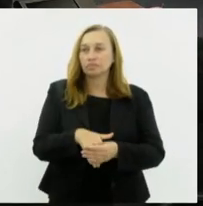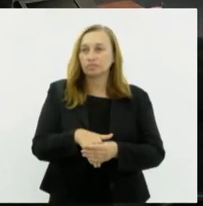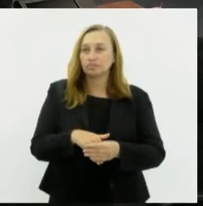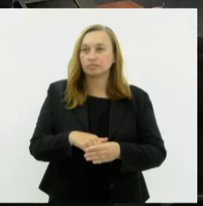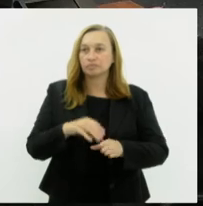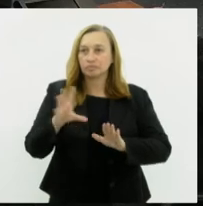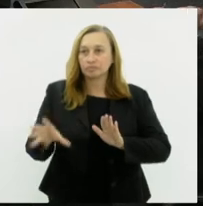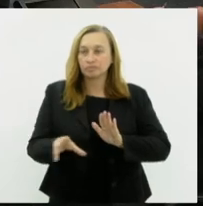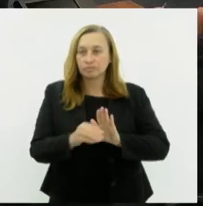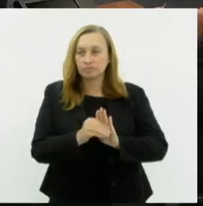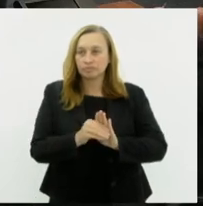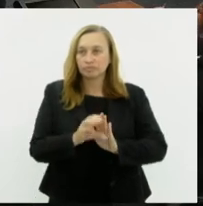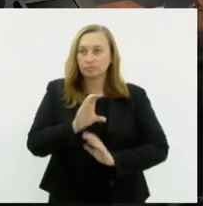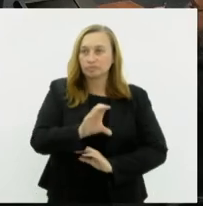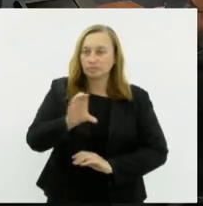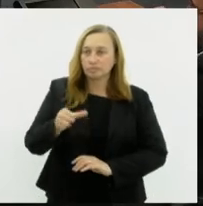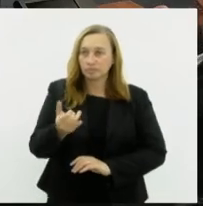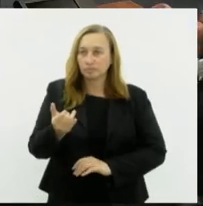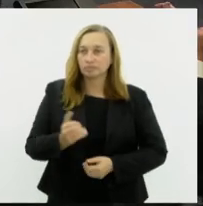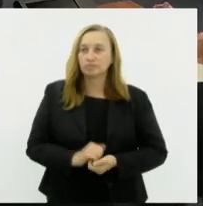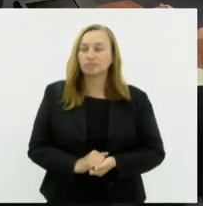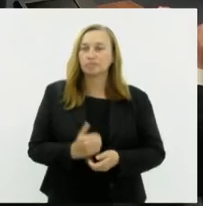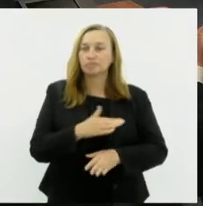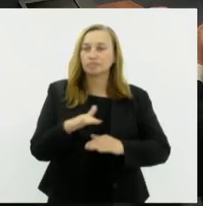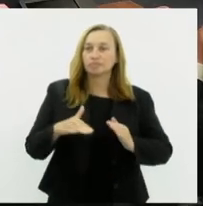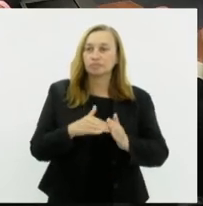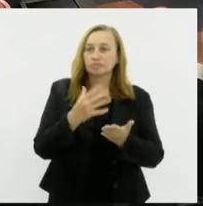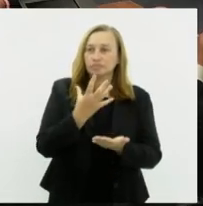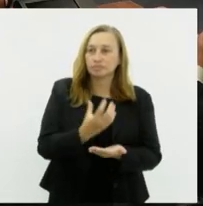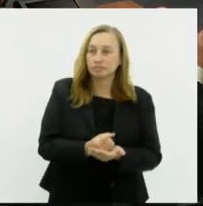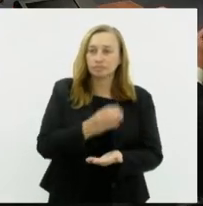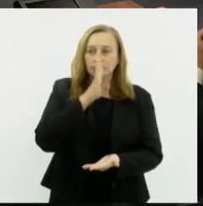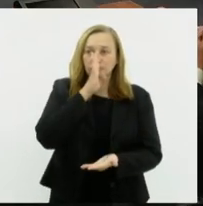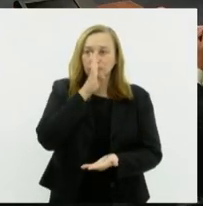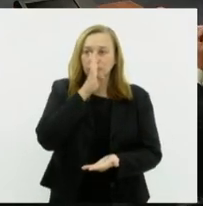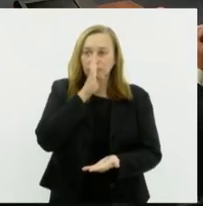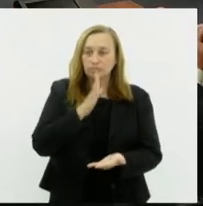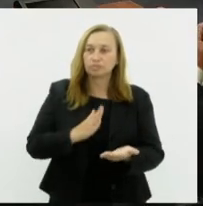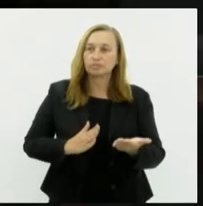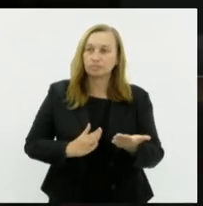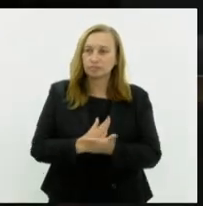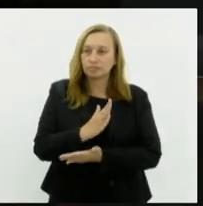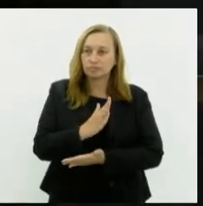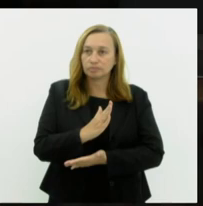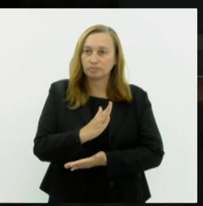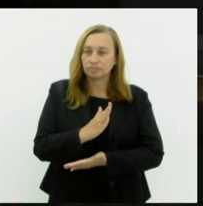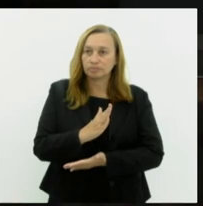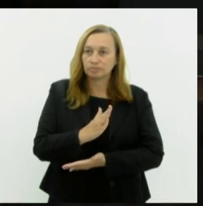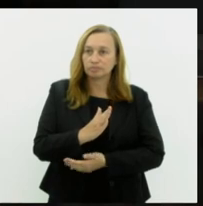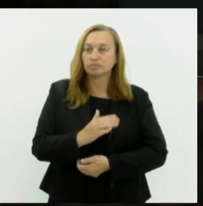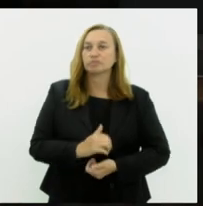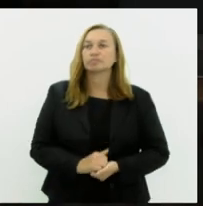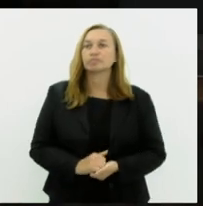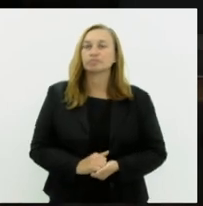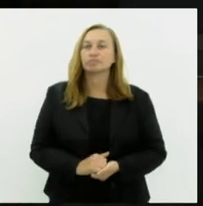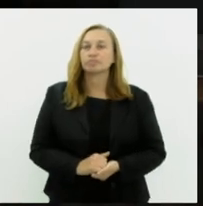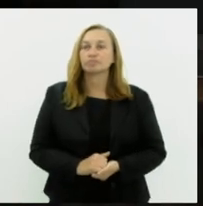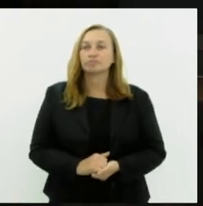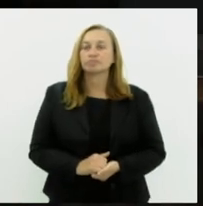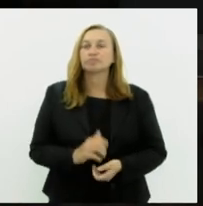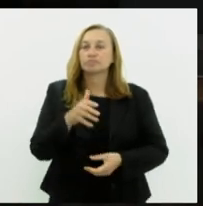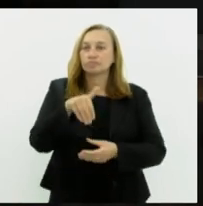as emendas da CCJ. Senhores que aprovam, permaneça como estão. Aprovado.